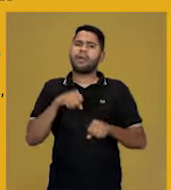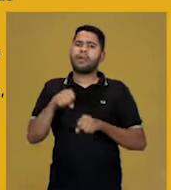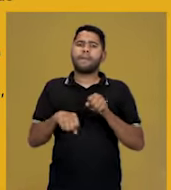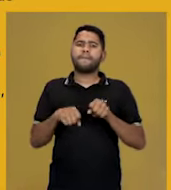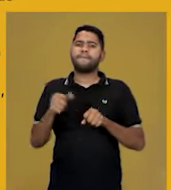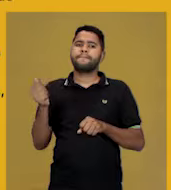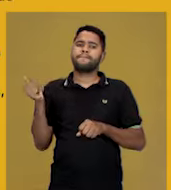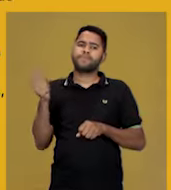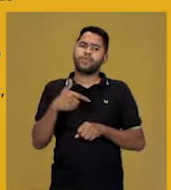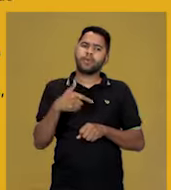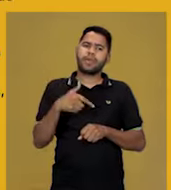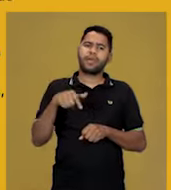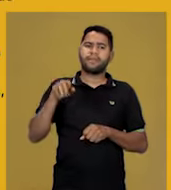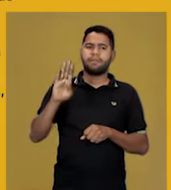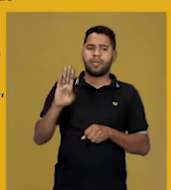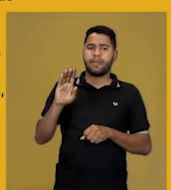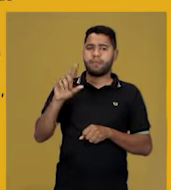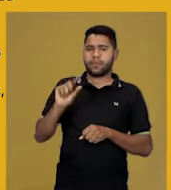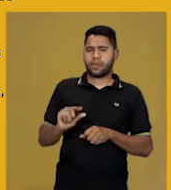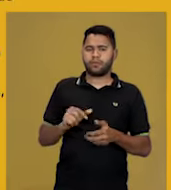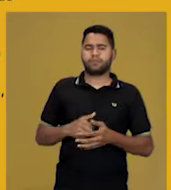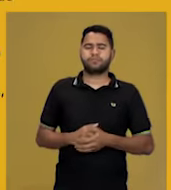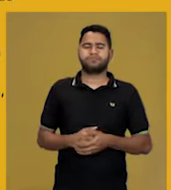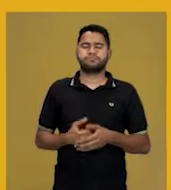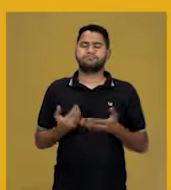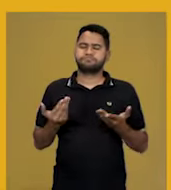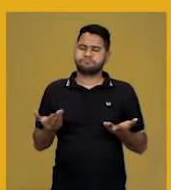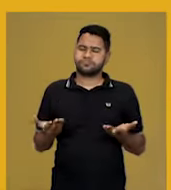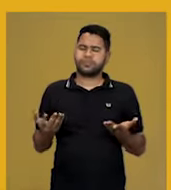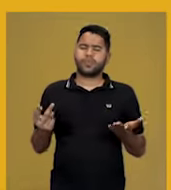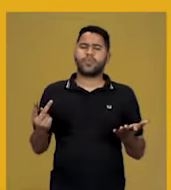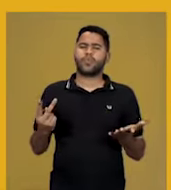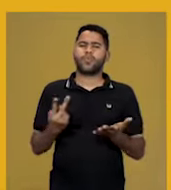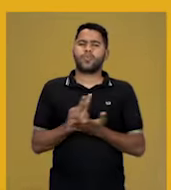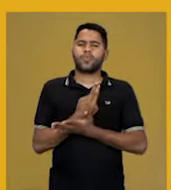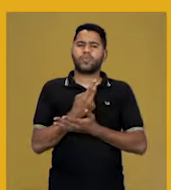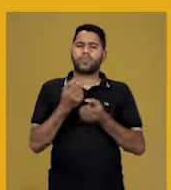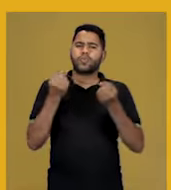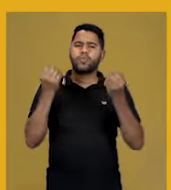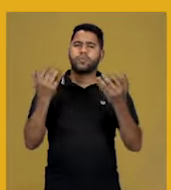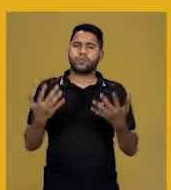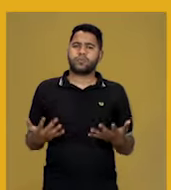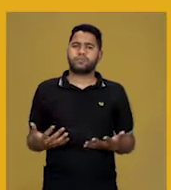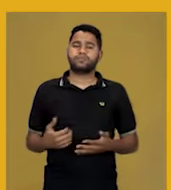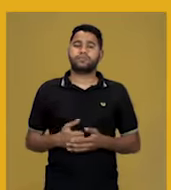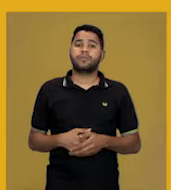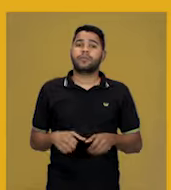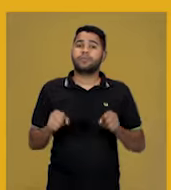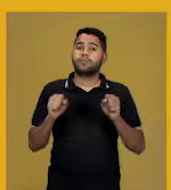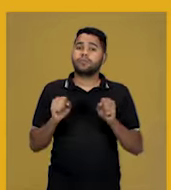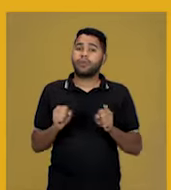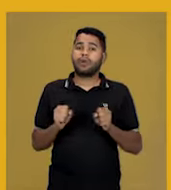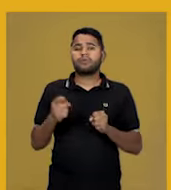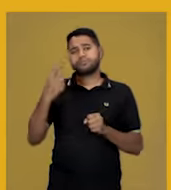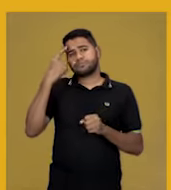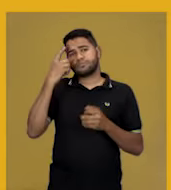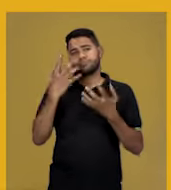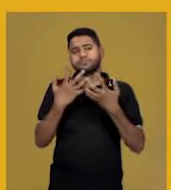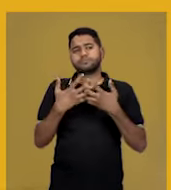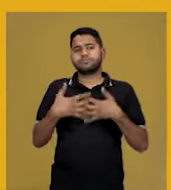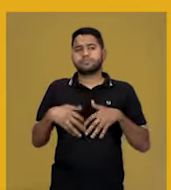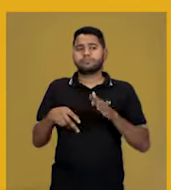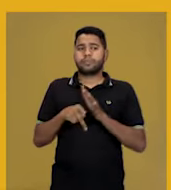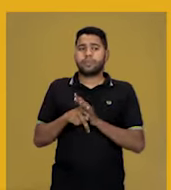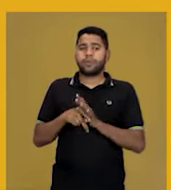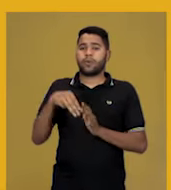que o pneu da bicicleta B. Bom, o que ele diz para a gente aqui? Pode-se considerar que as massas